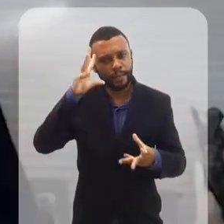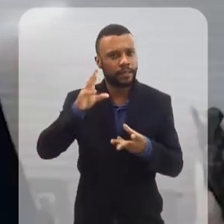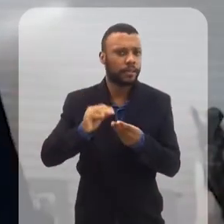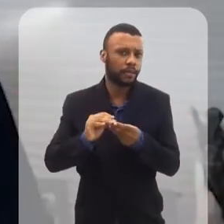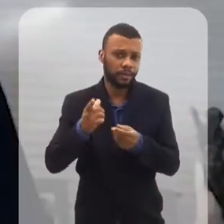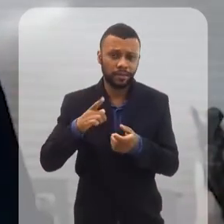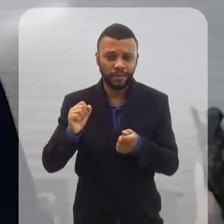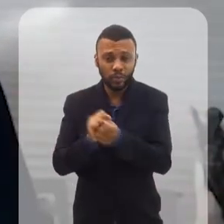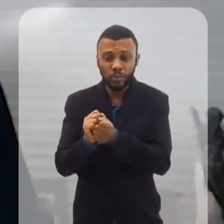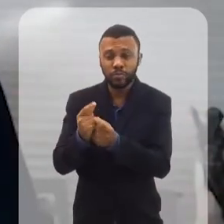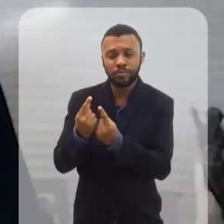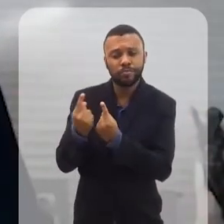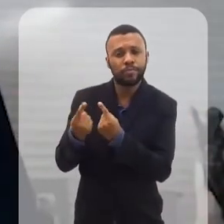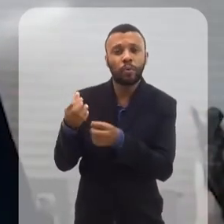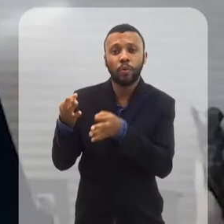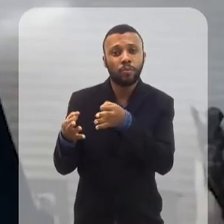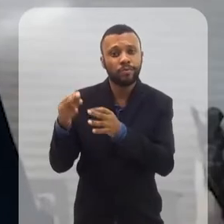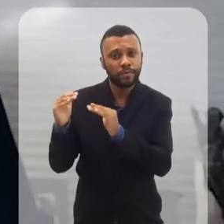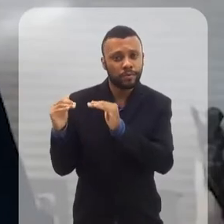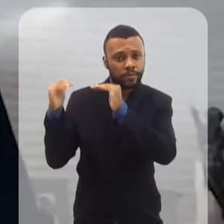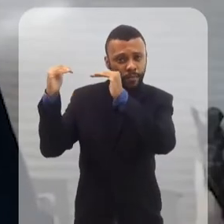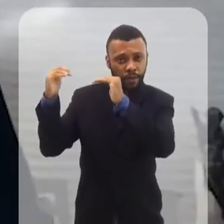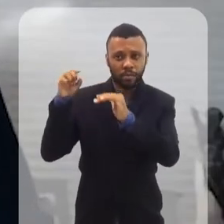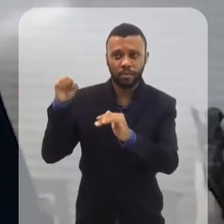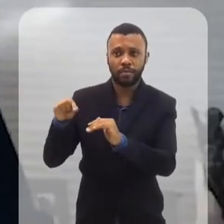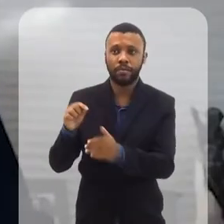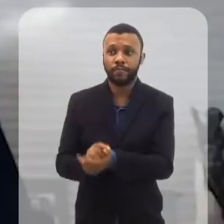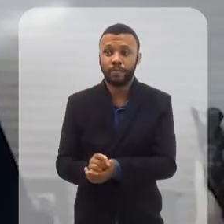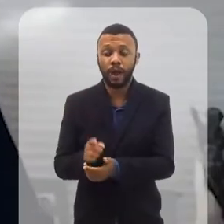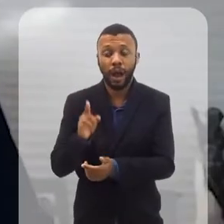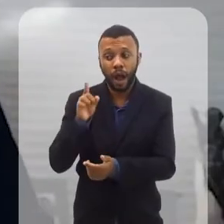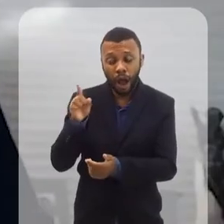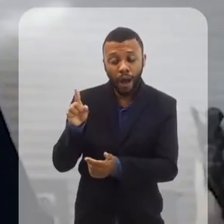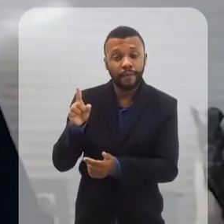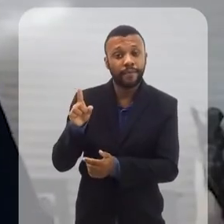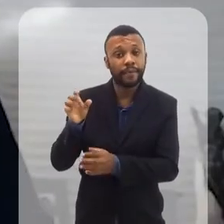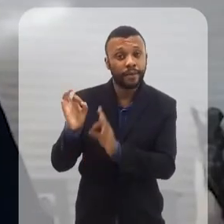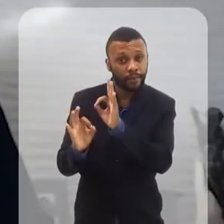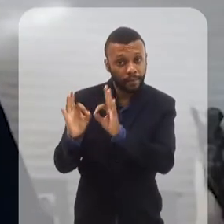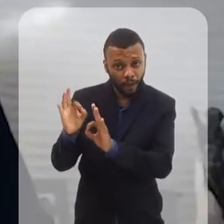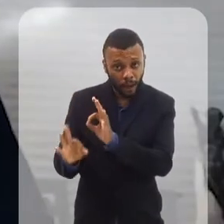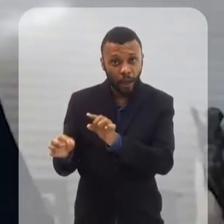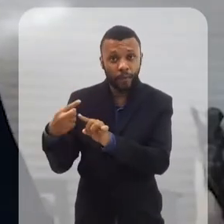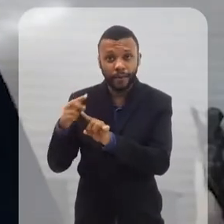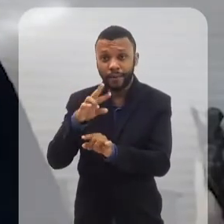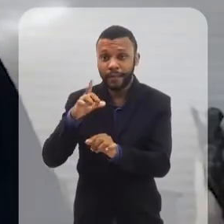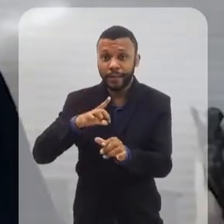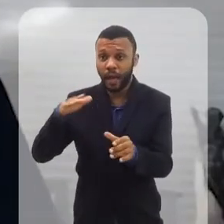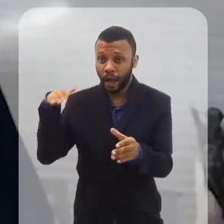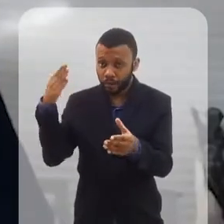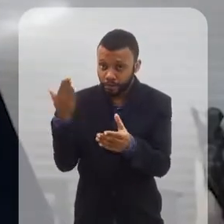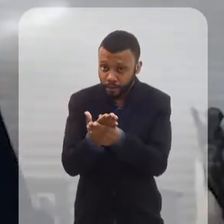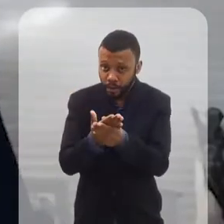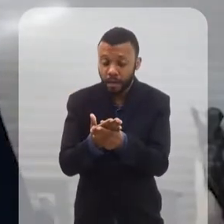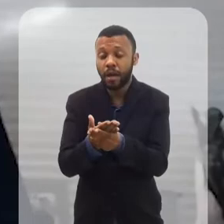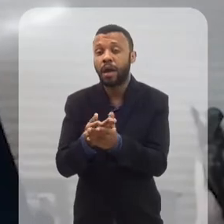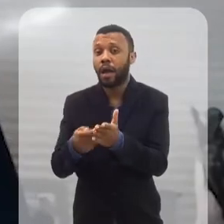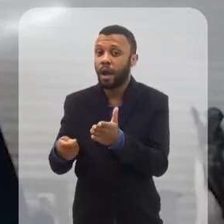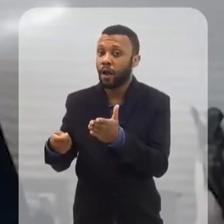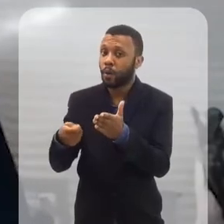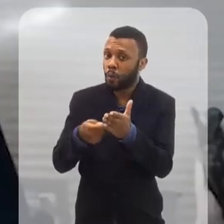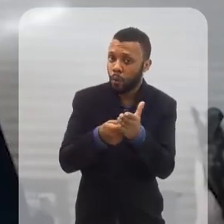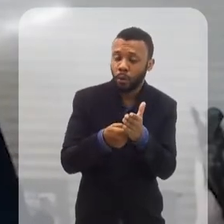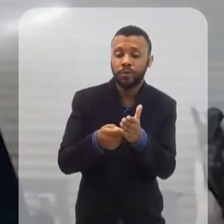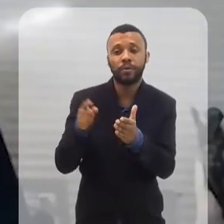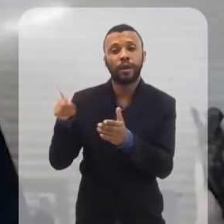tive recentemente com um desembargador e eu estava conversando com ele o seguinte, falando, olha, vocês se preparem, porque vão cair ações, recursos